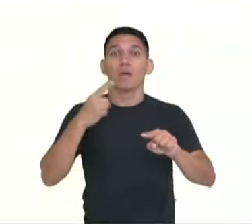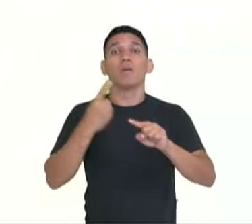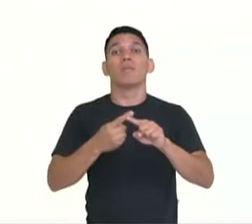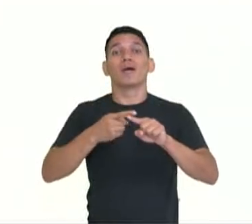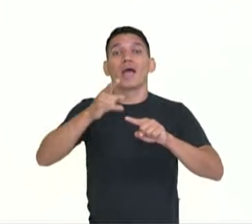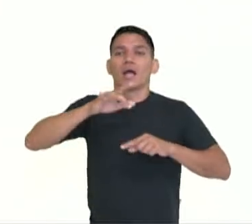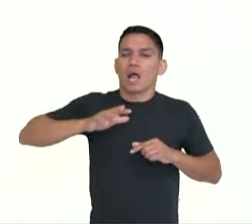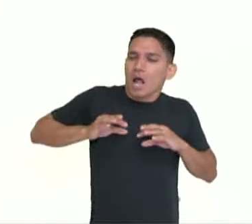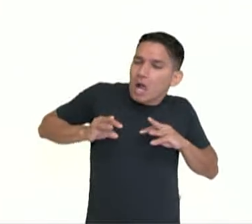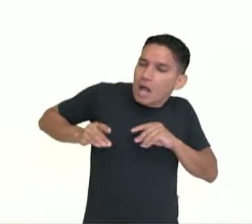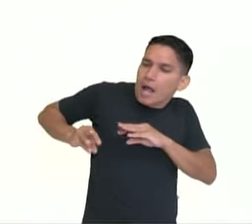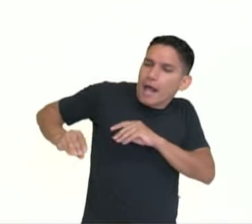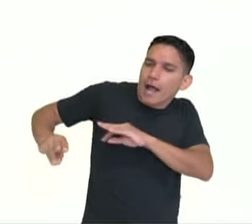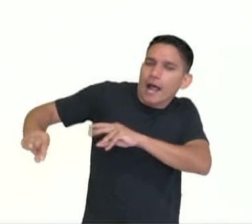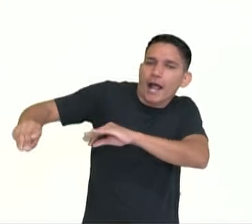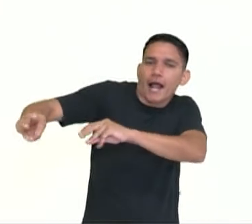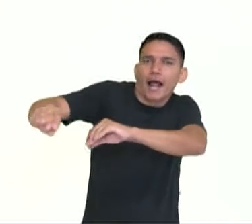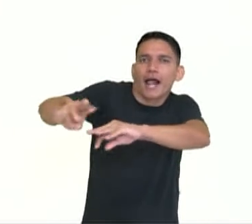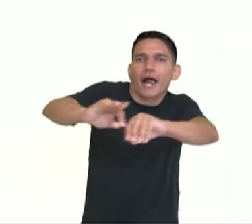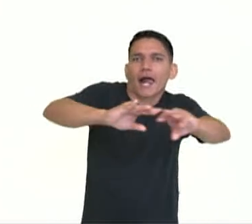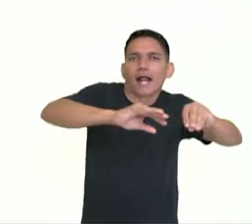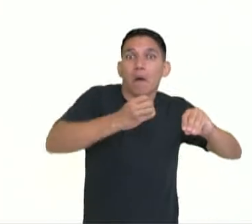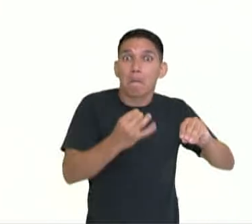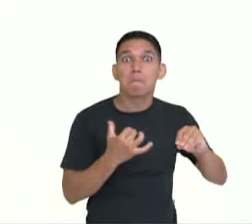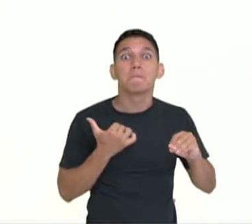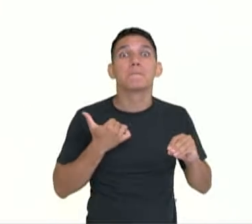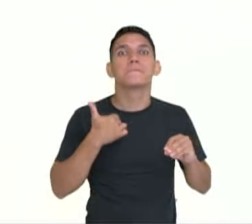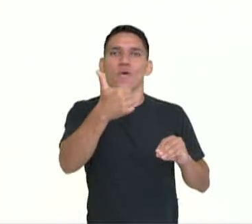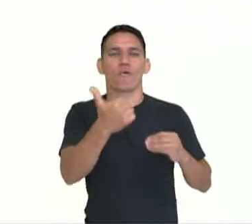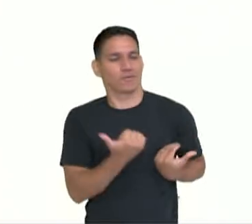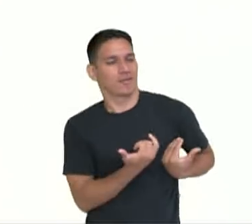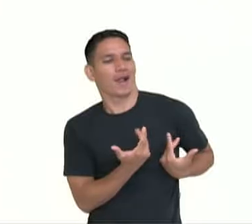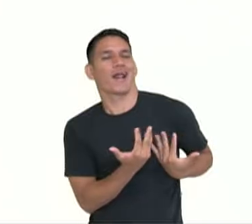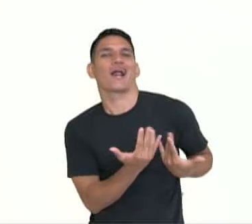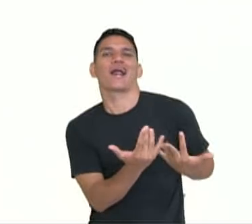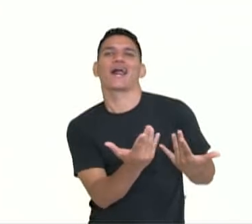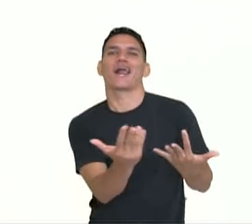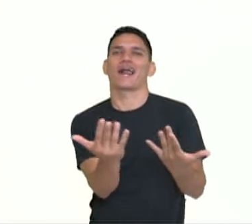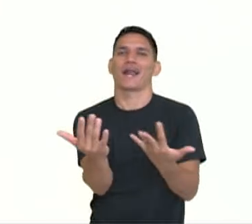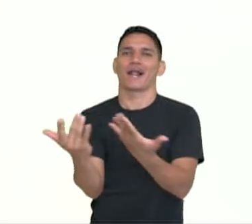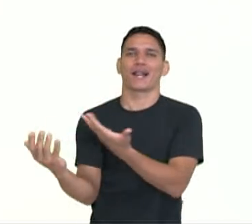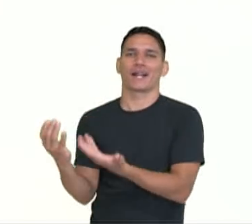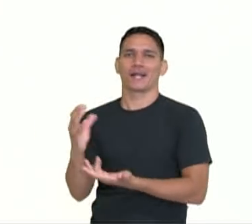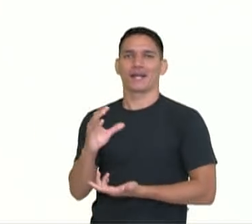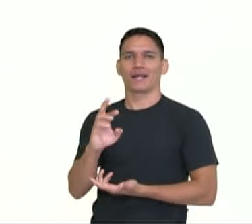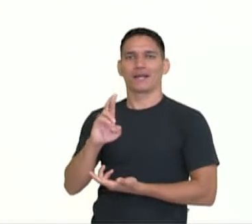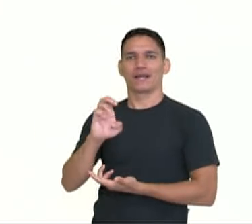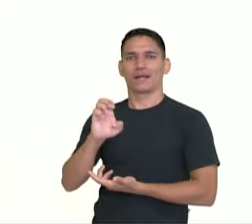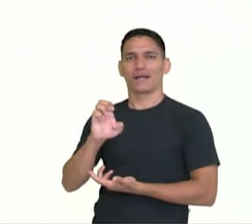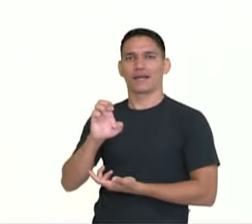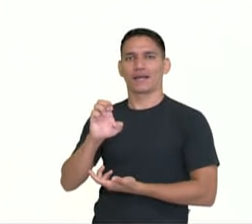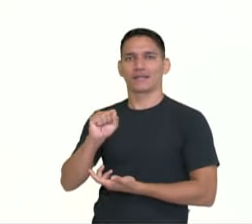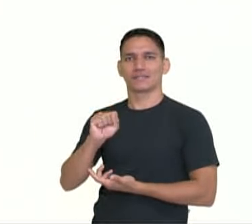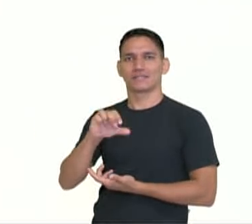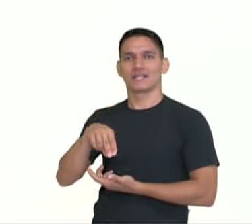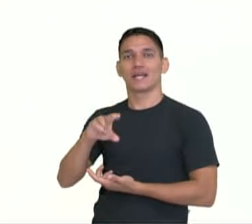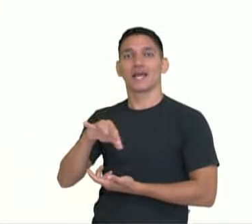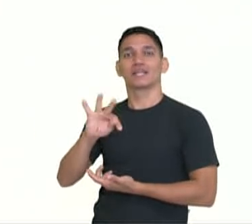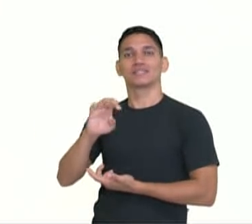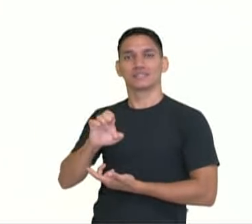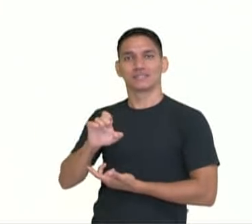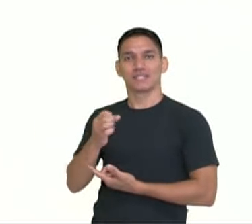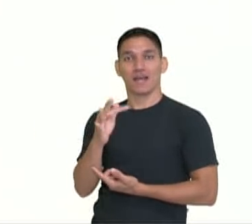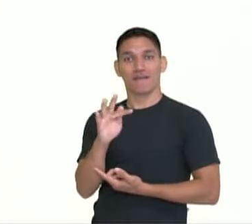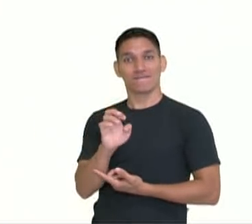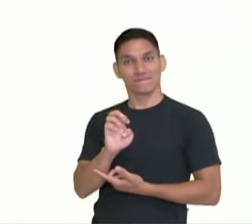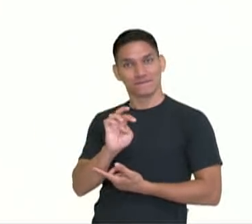extensa faixa de terra fértil, terra boa para plantar, em formato de lua crescente. Se você for desenhando